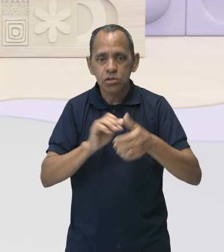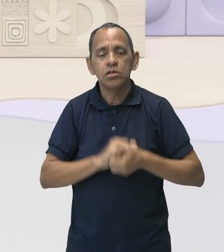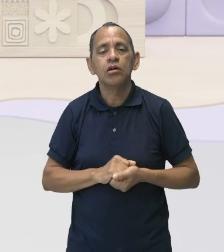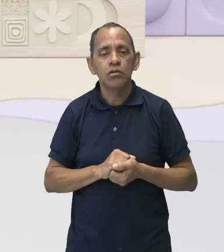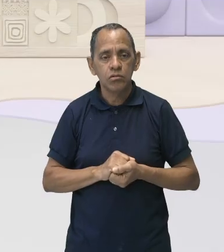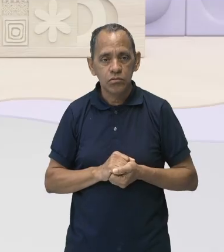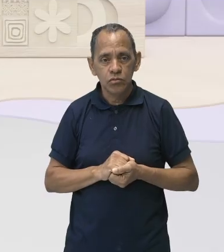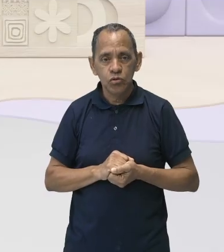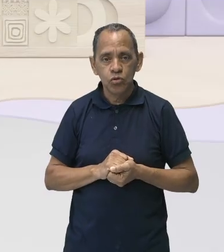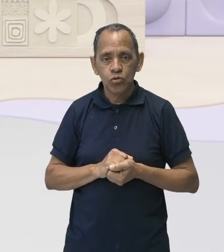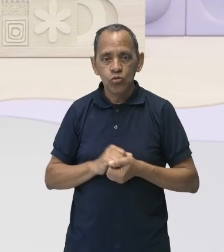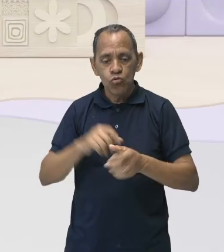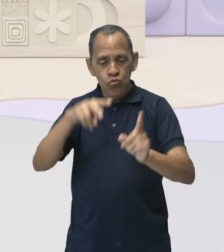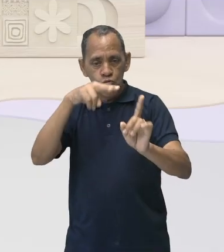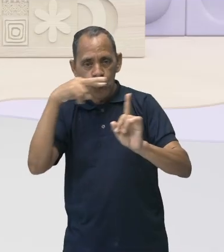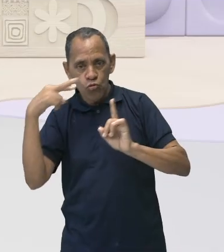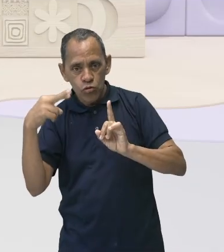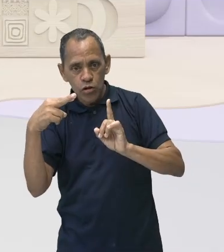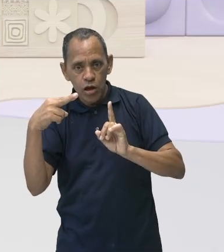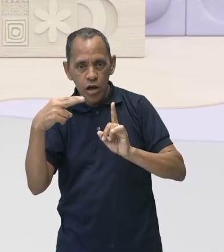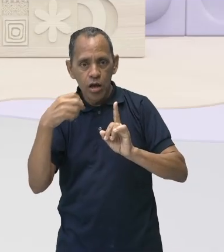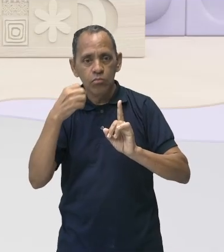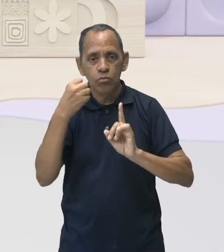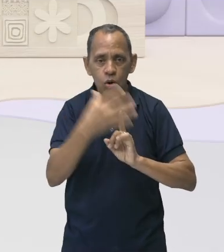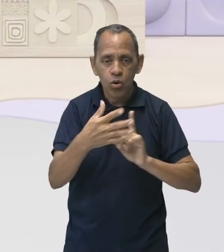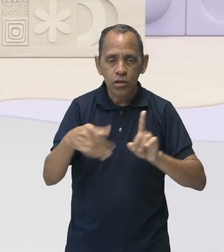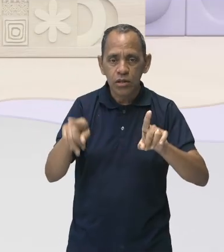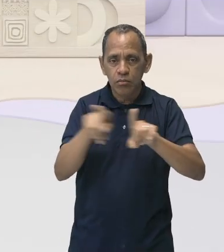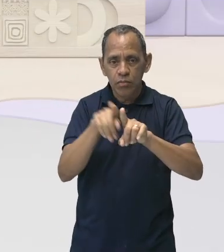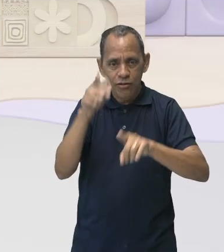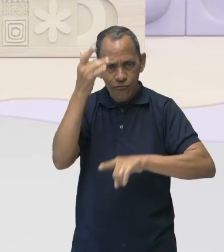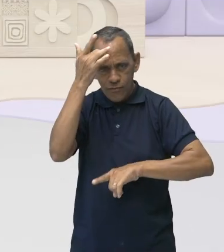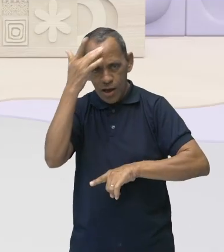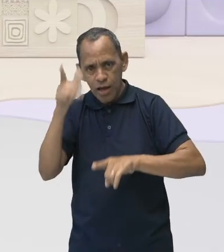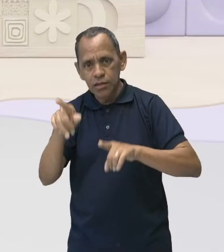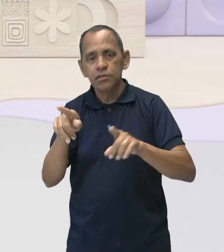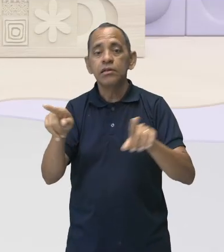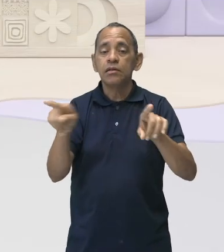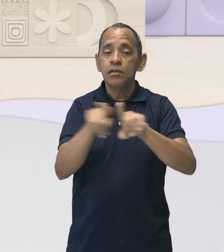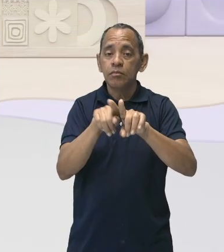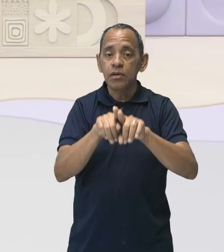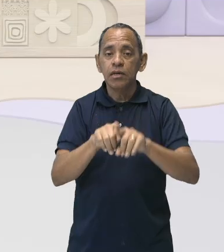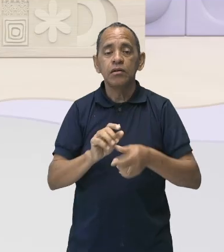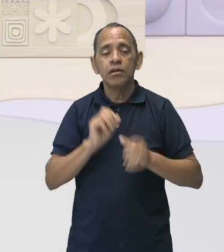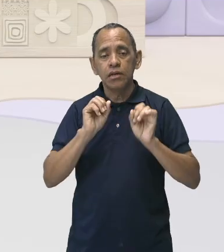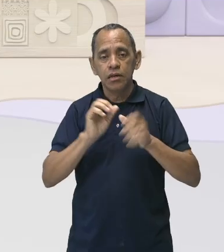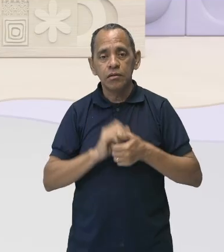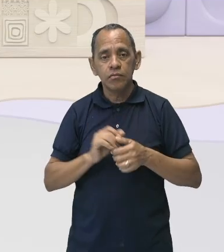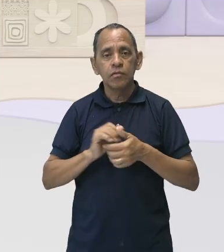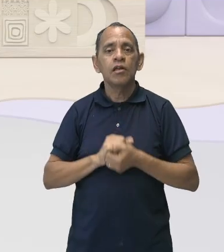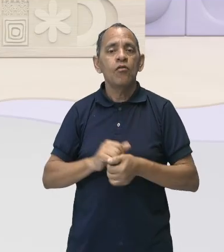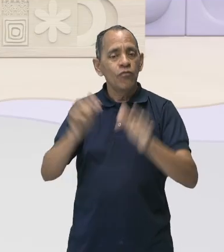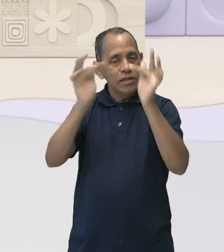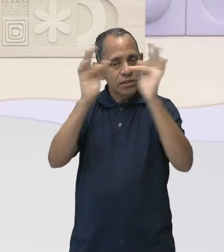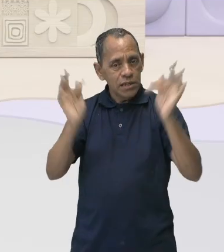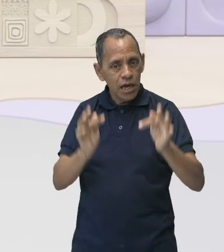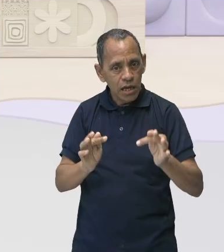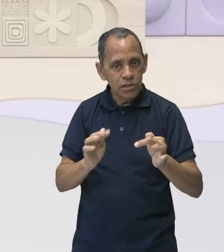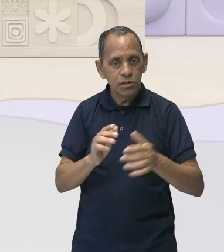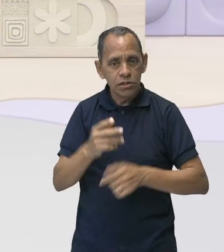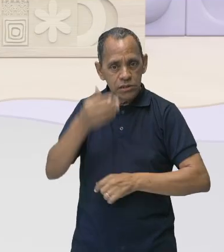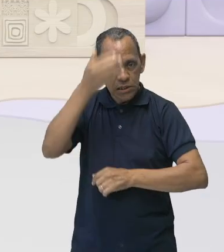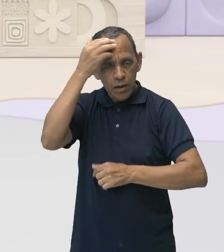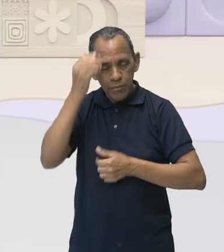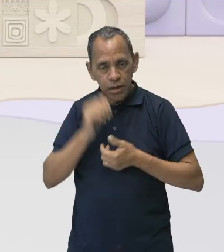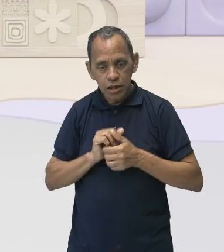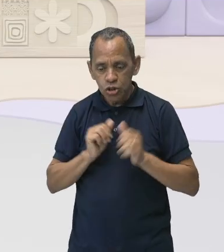com muito olhar, com muita resiliência, mas também com muita alegria. A alegria de saber que nós não estamos sozinhos nessa